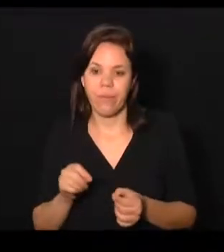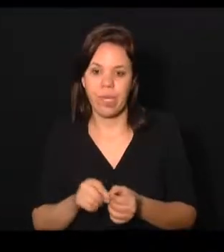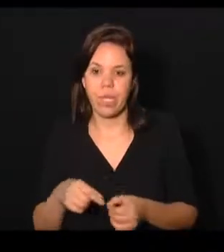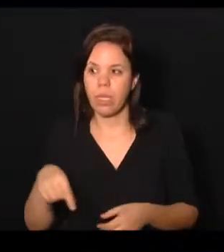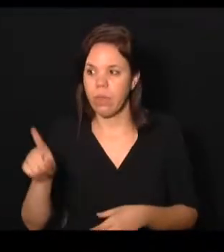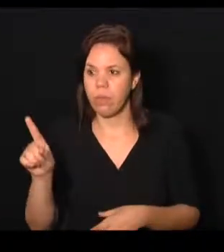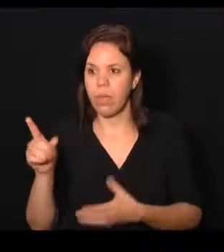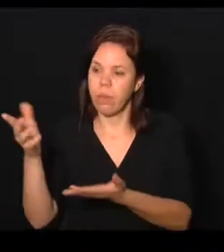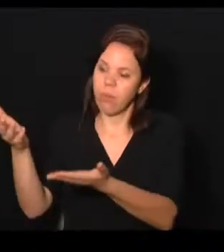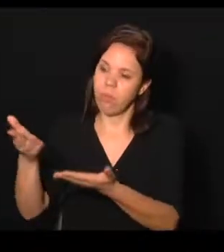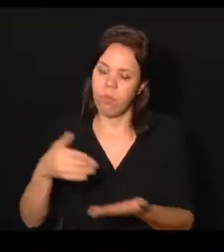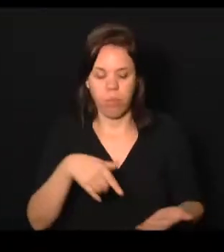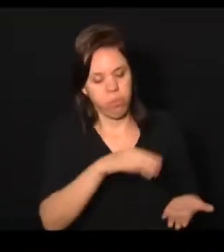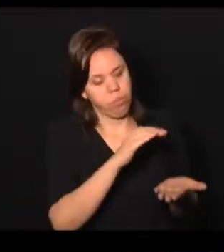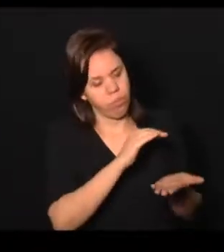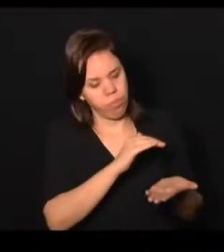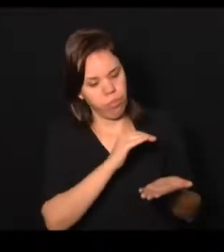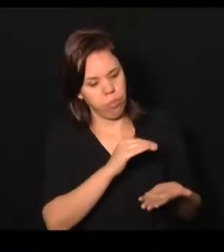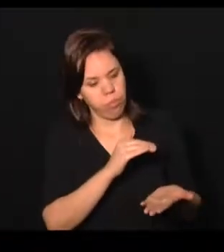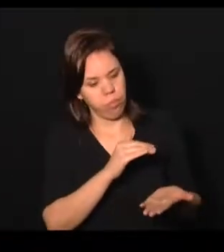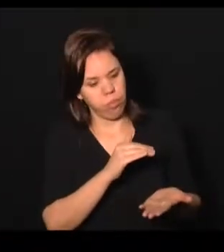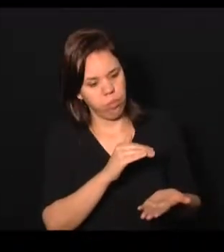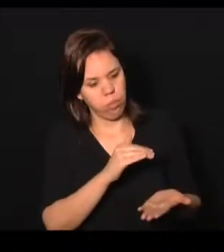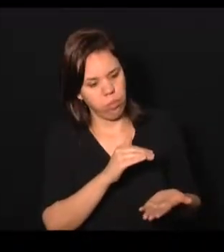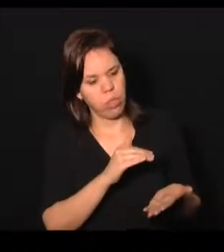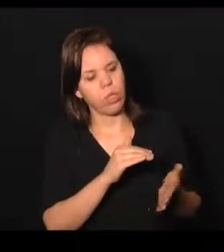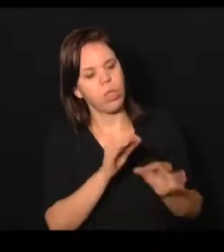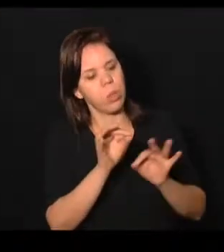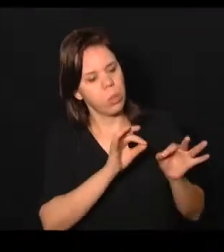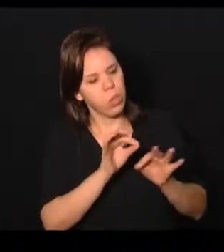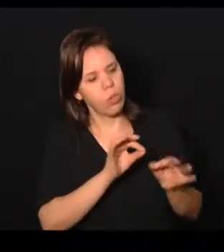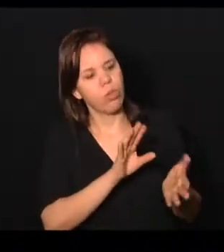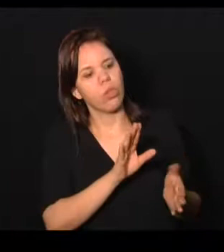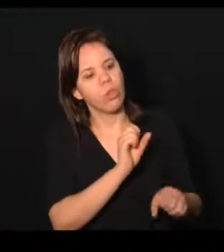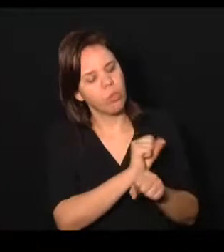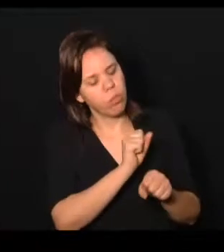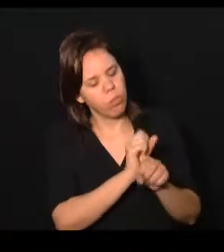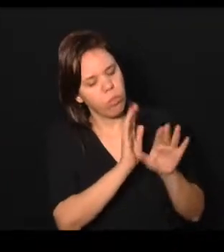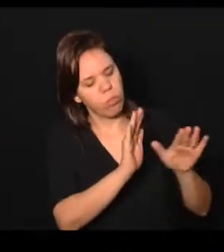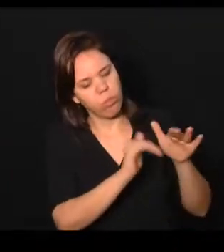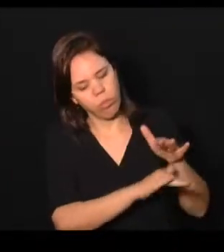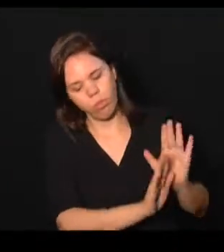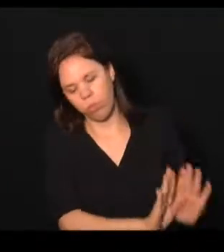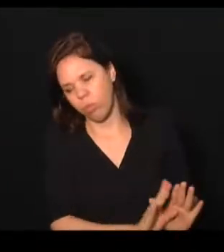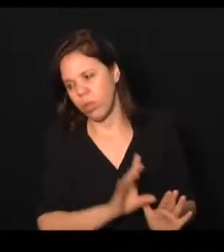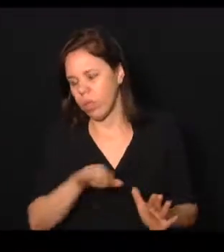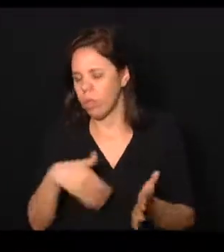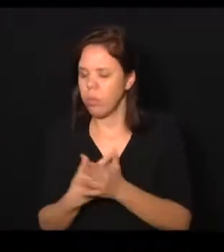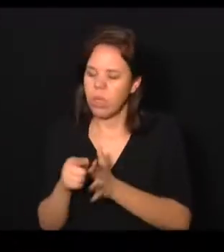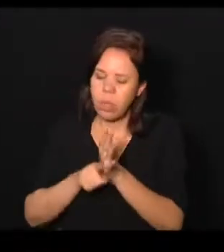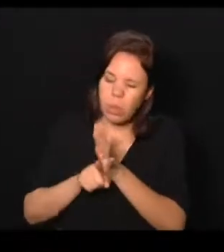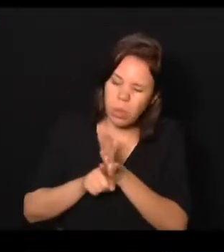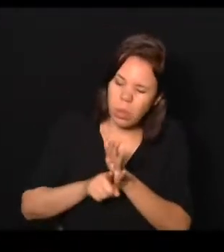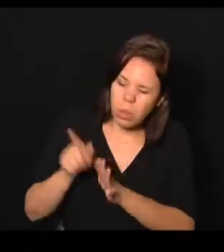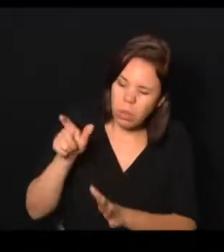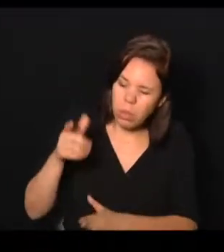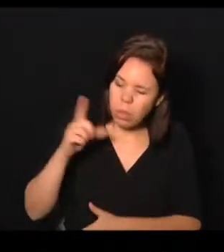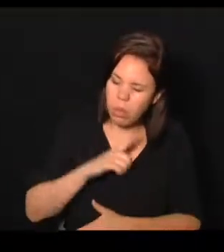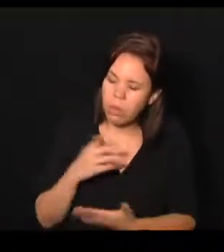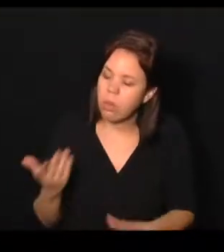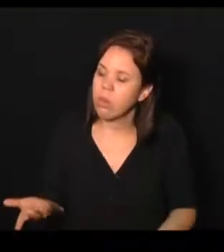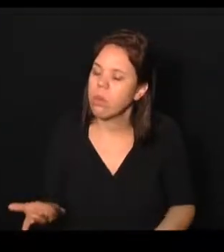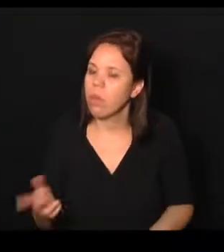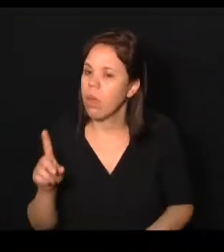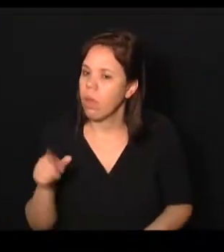vai buscar aquelas bolsas que foram colhidas, inapta elas, até a gente ver o que aquele doador tem. Então, na verdade, a doação de sangue é